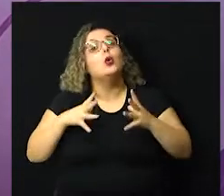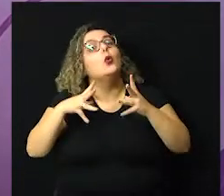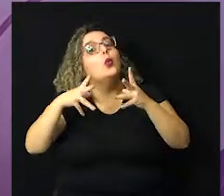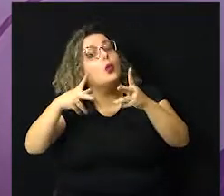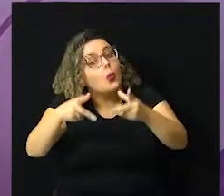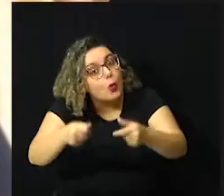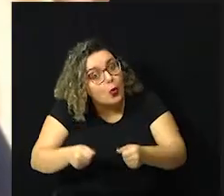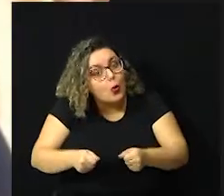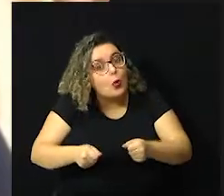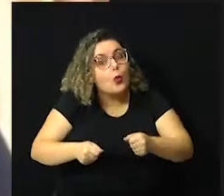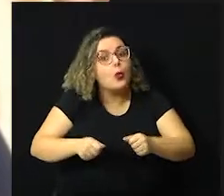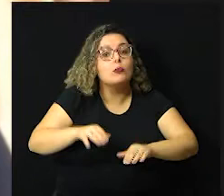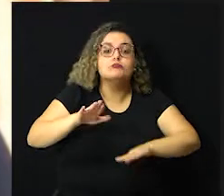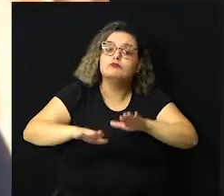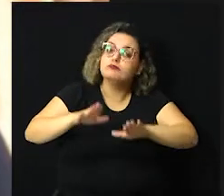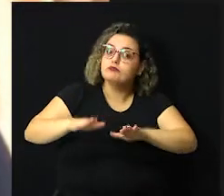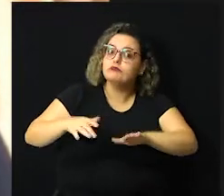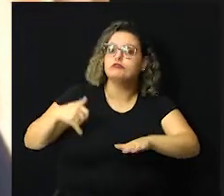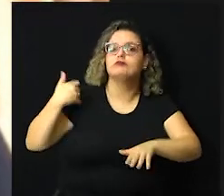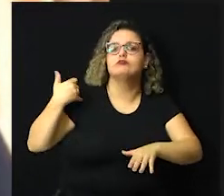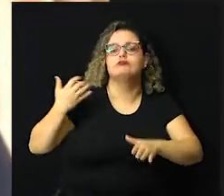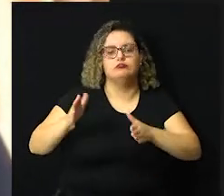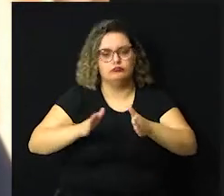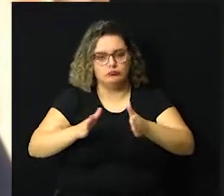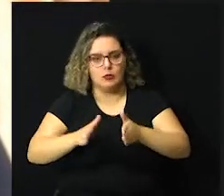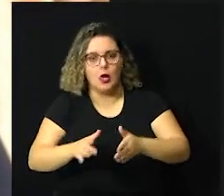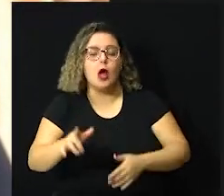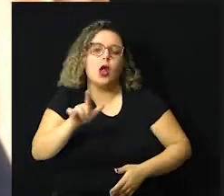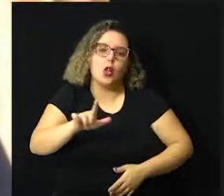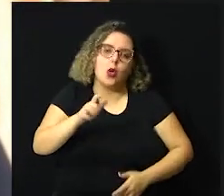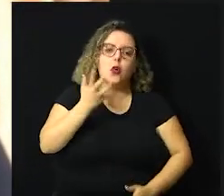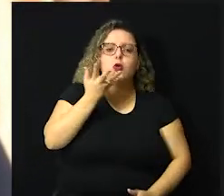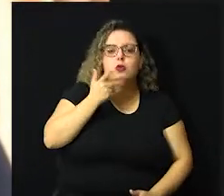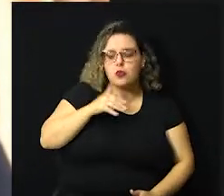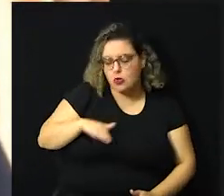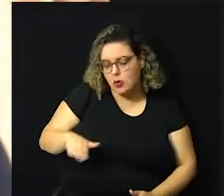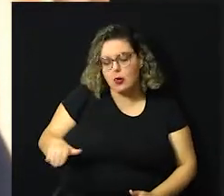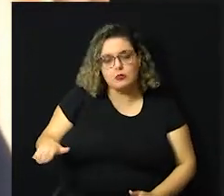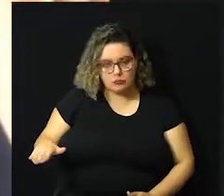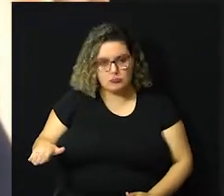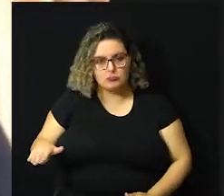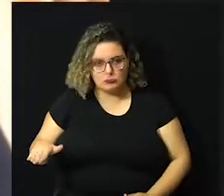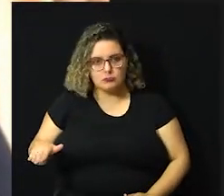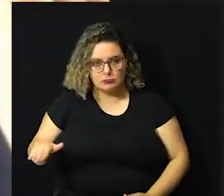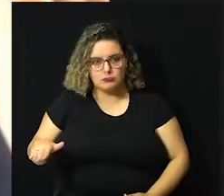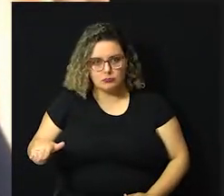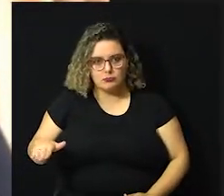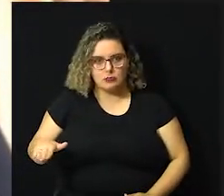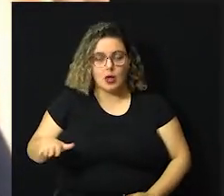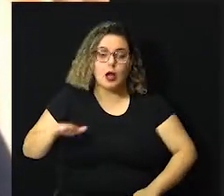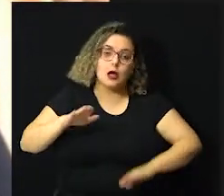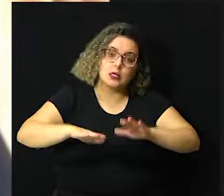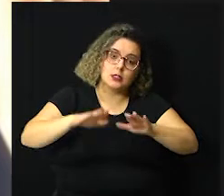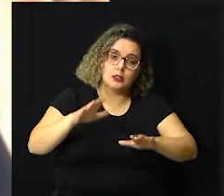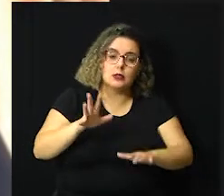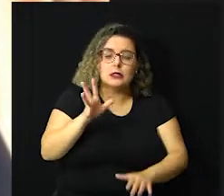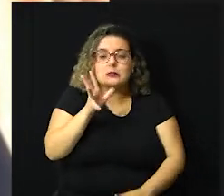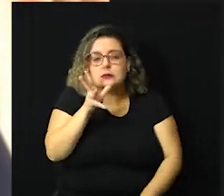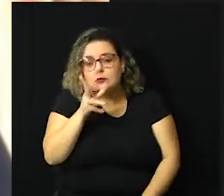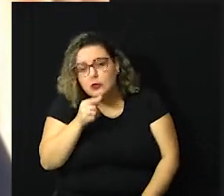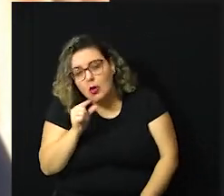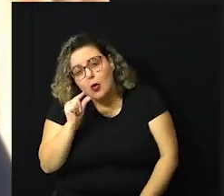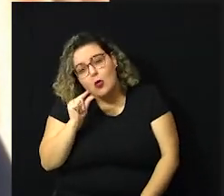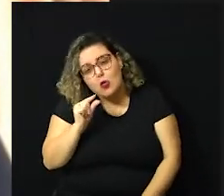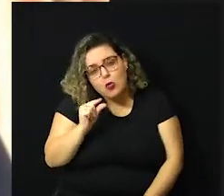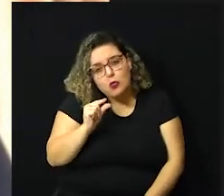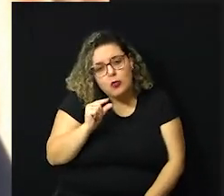geral, isso depende muito da faixa etária do ser humano. Claro que as crianças muito pequenas, elas vão, muitas vezes, demorar um pouquinho